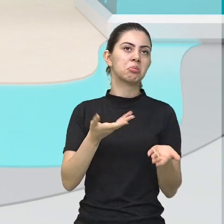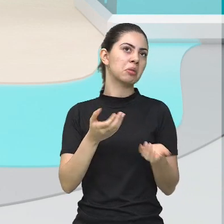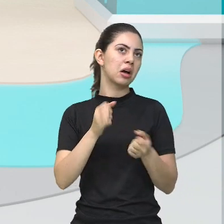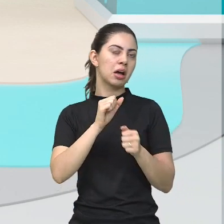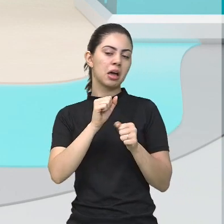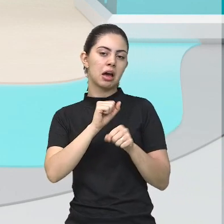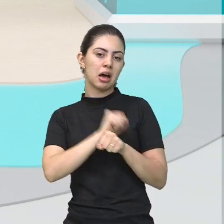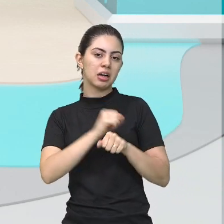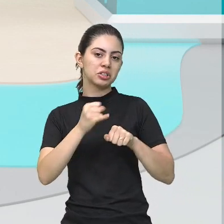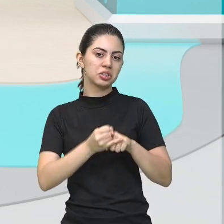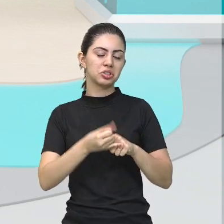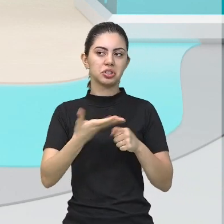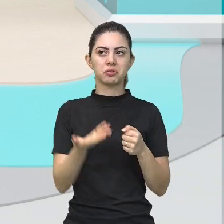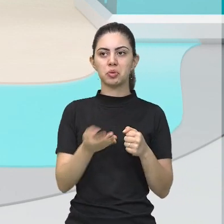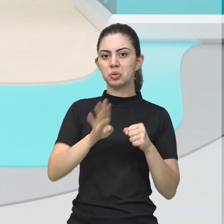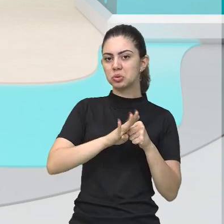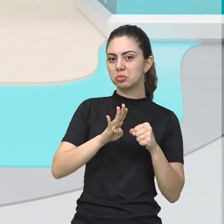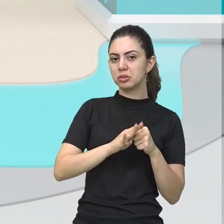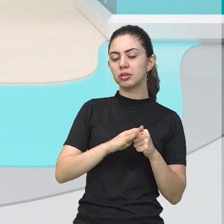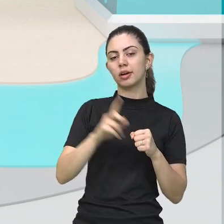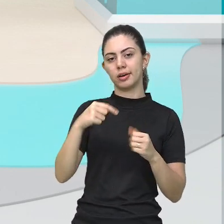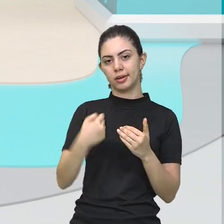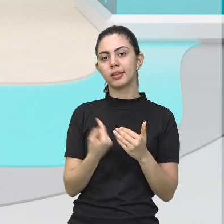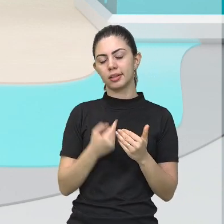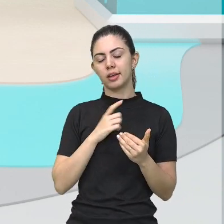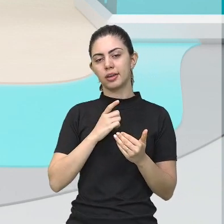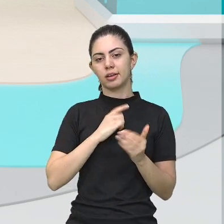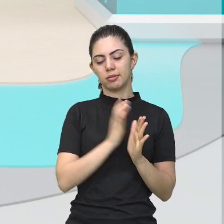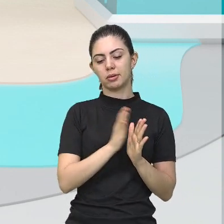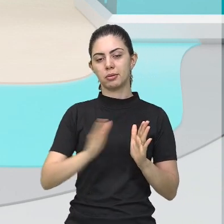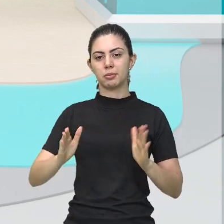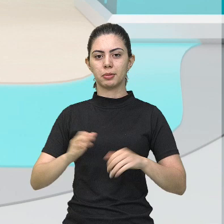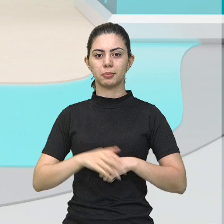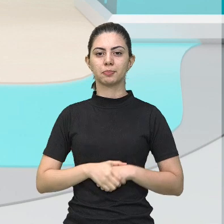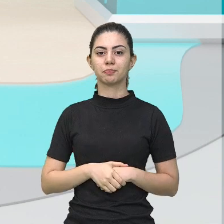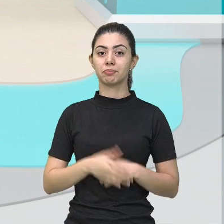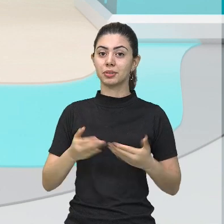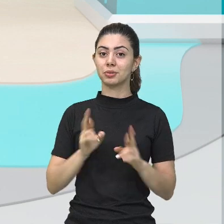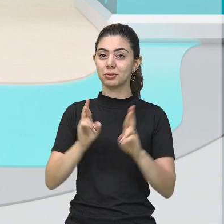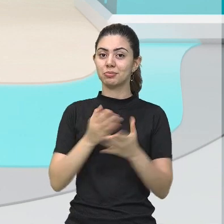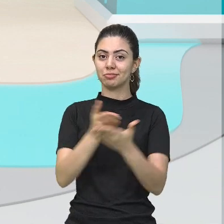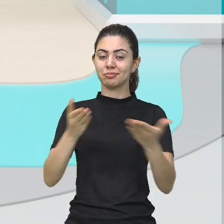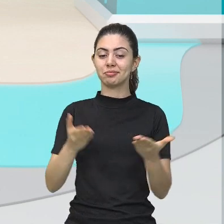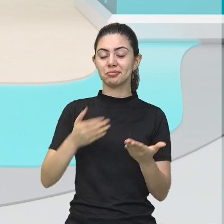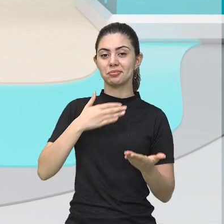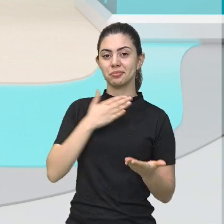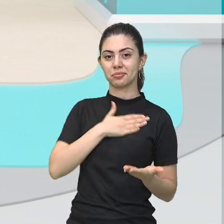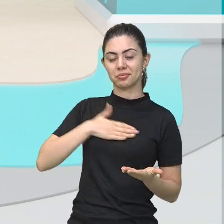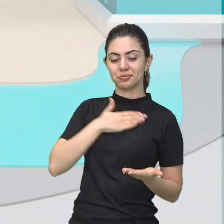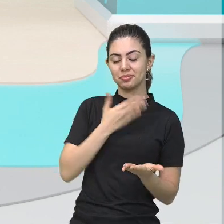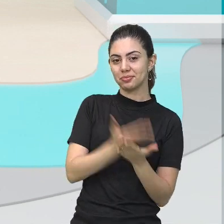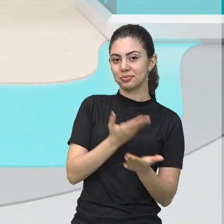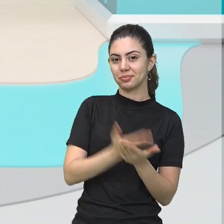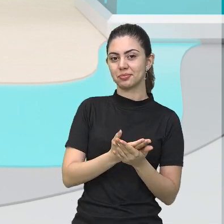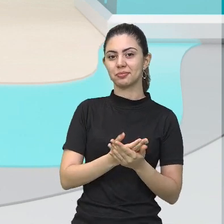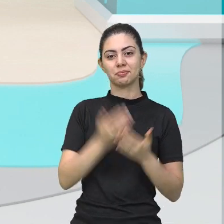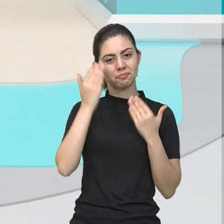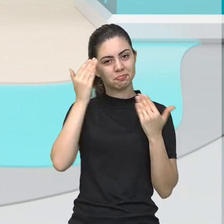um substantivo, e fazer as próximas divisões, tá bom? Espero que vocês tenham gostado. Muito